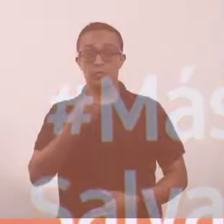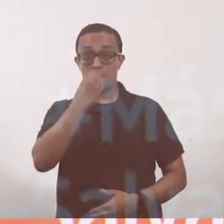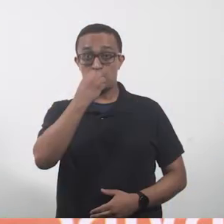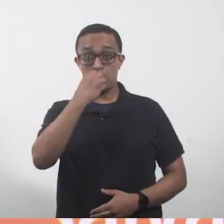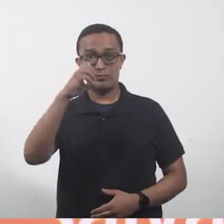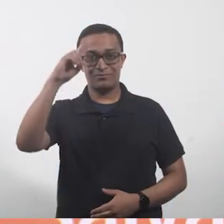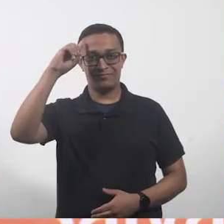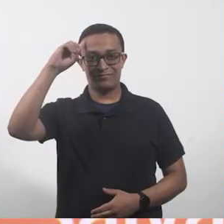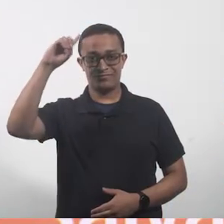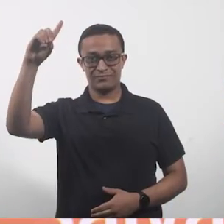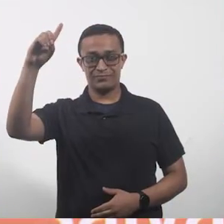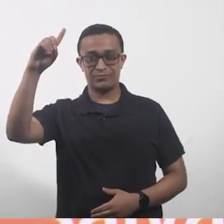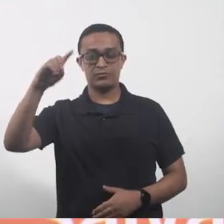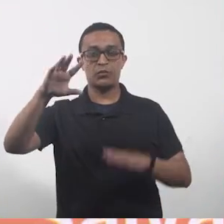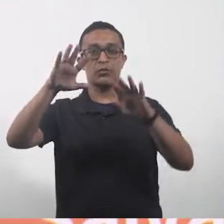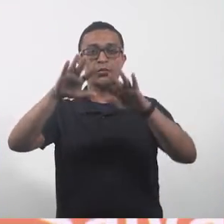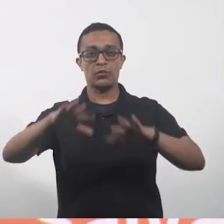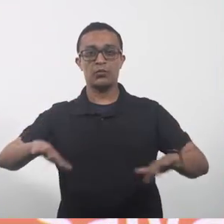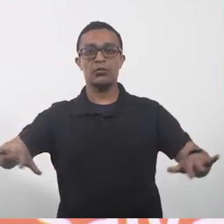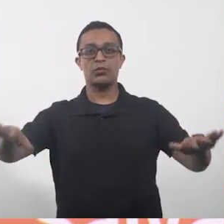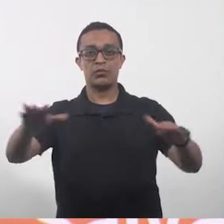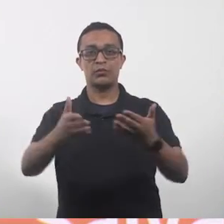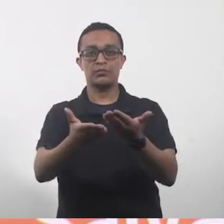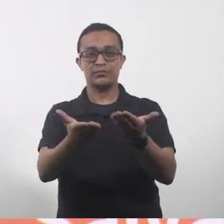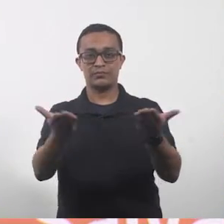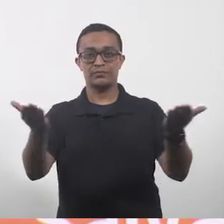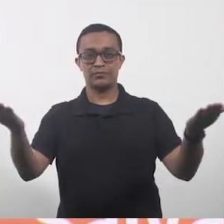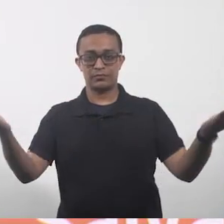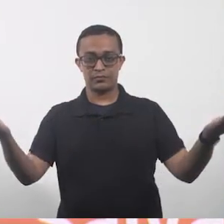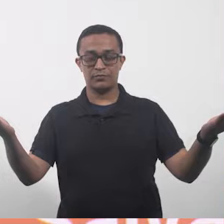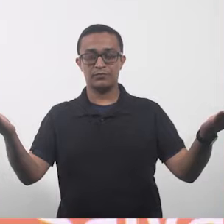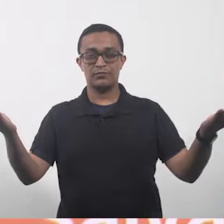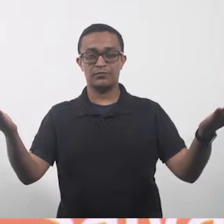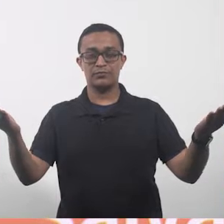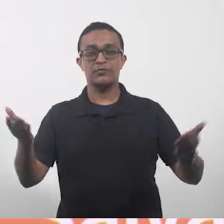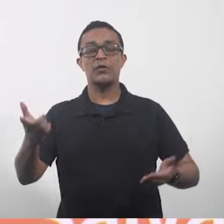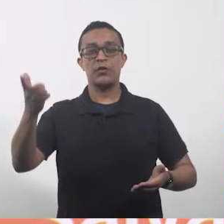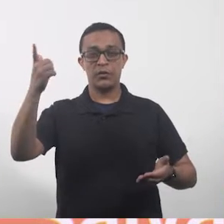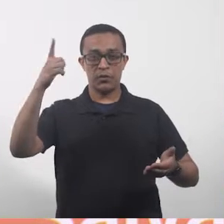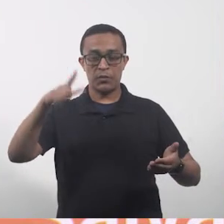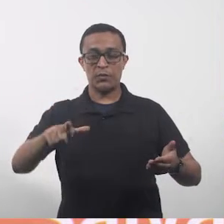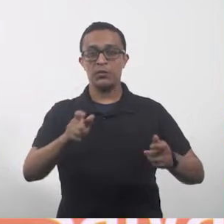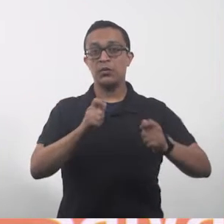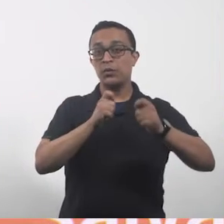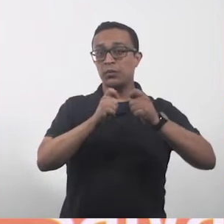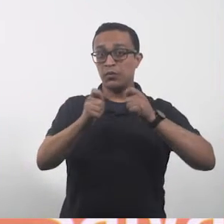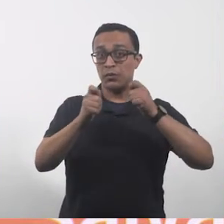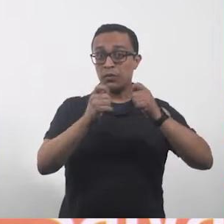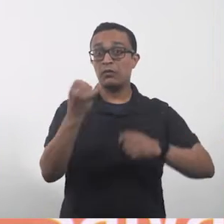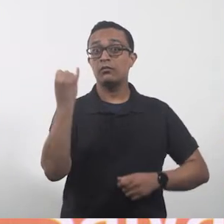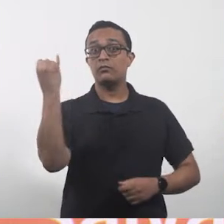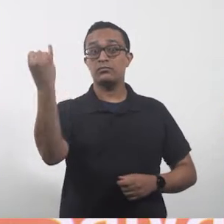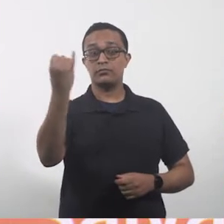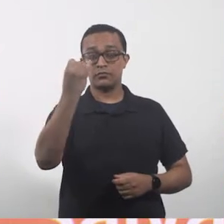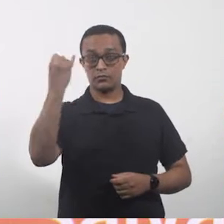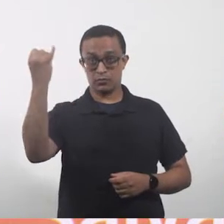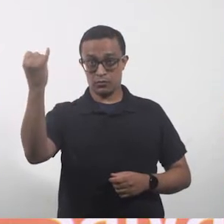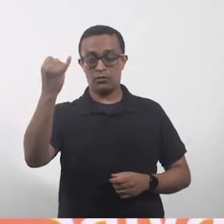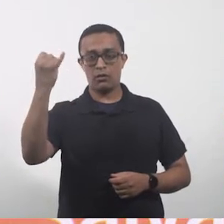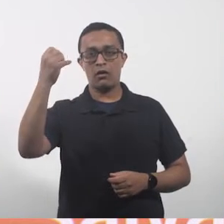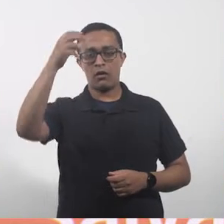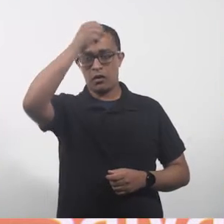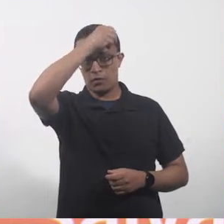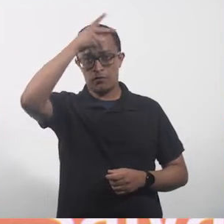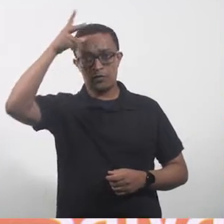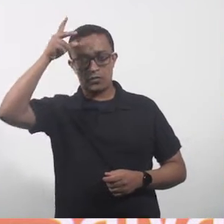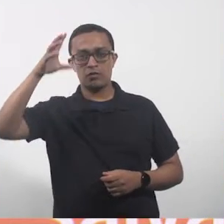Bom dia a todos. Mais uma coletiva importante da Prefeitura da